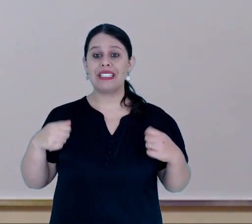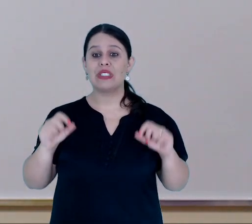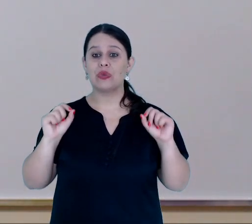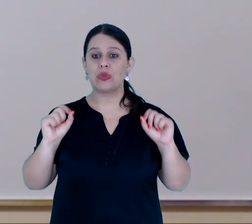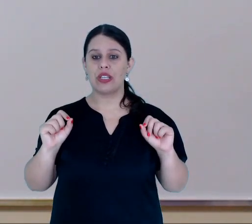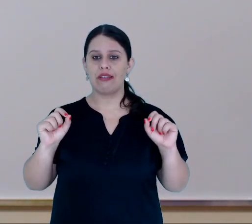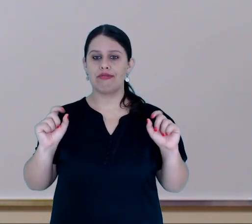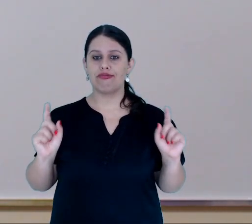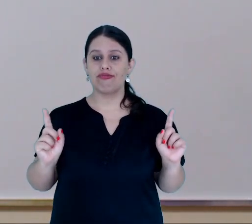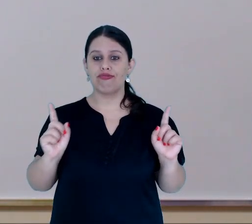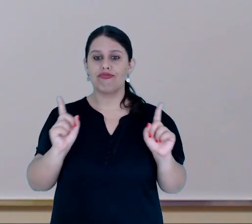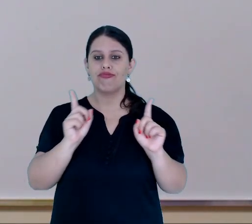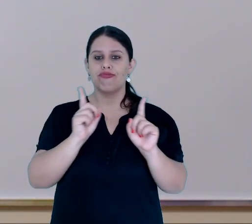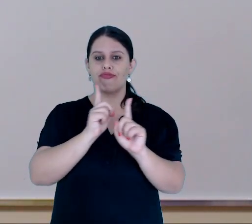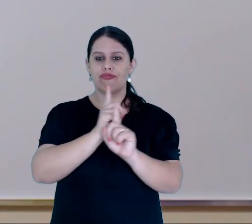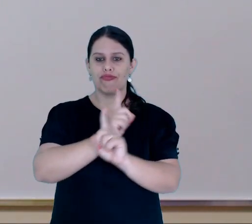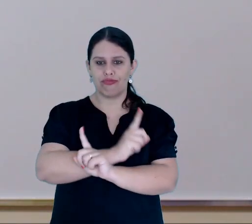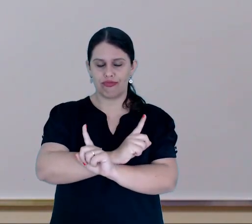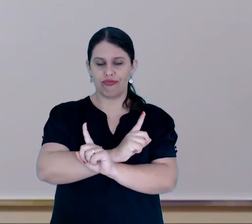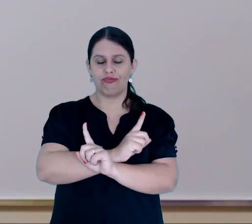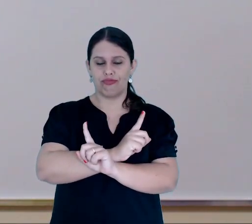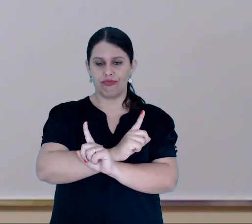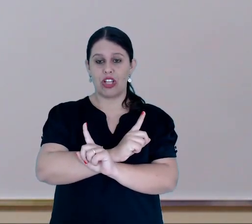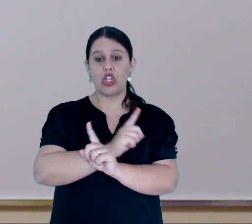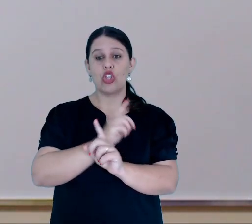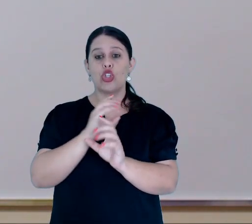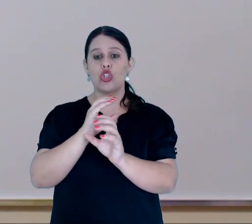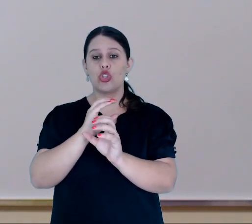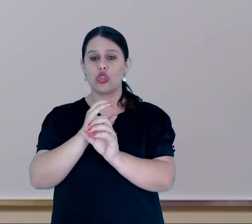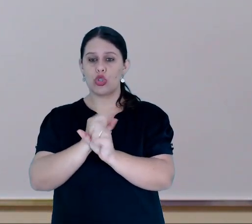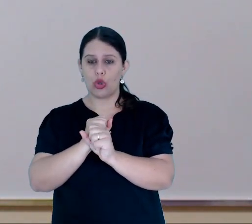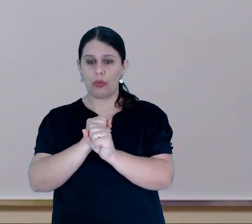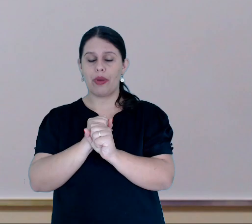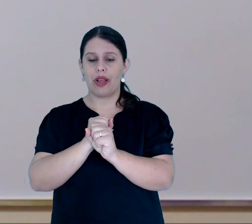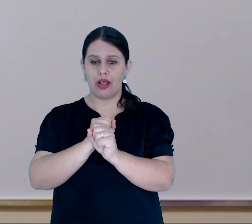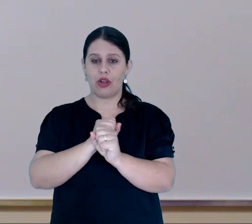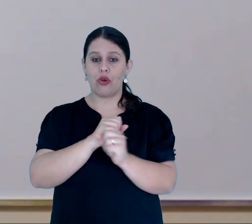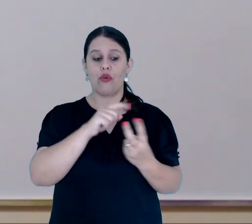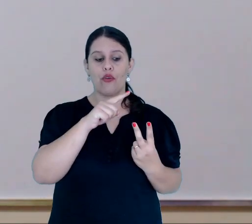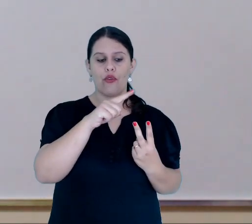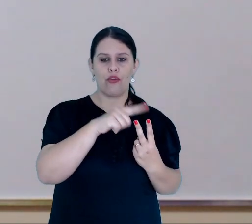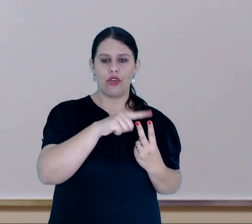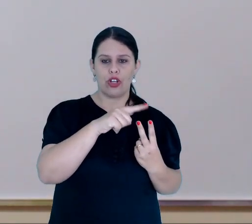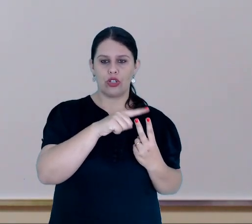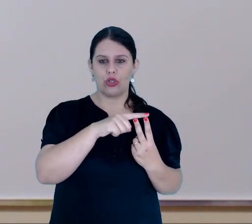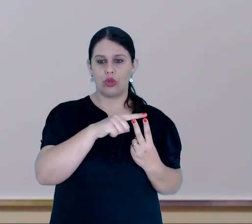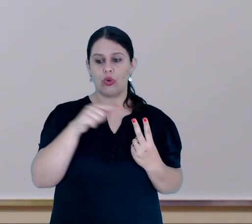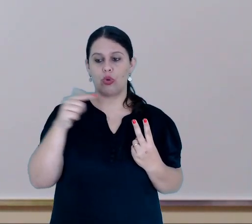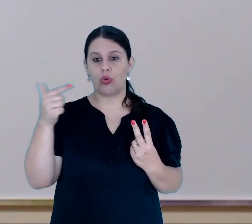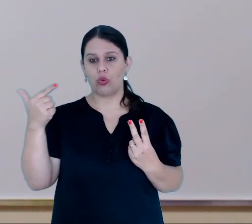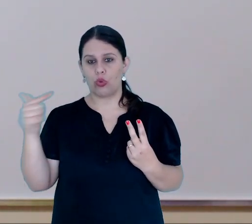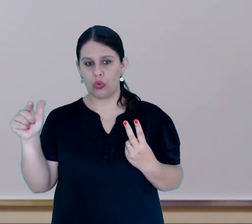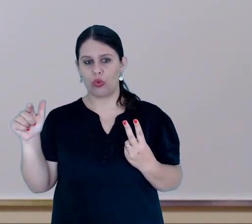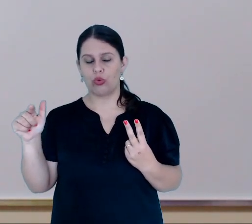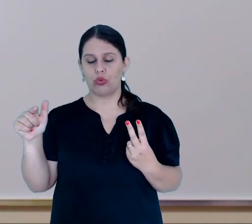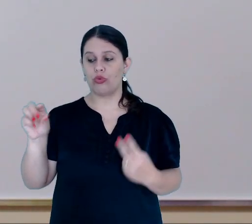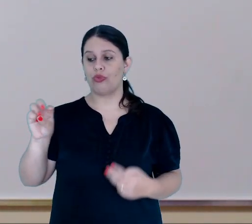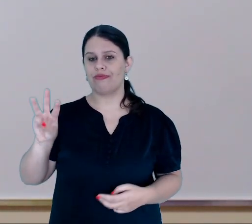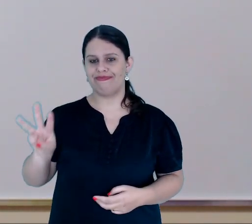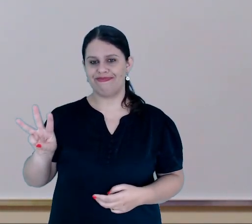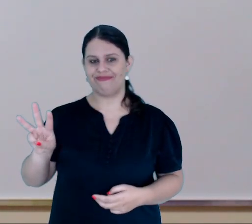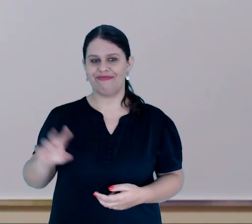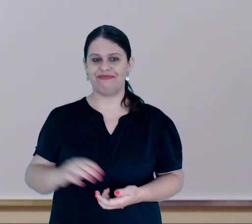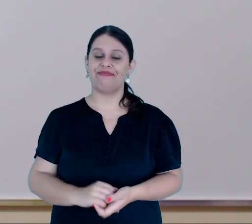vetor D do vetor W Basta invertermos o vetor V